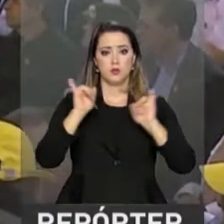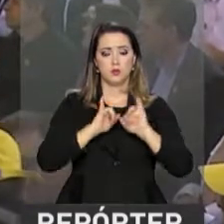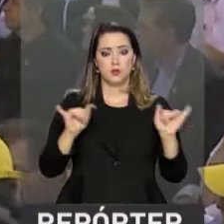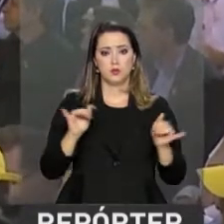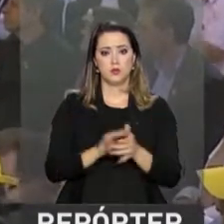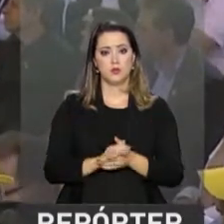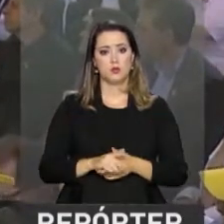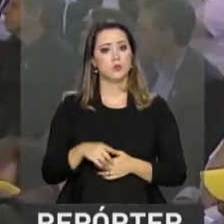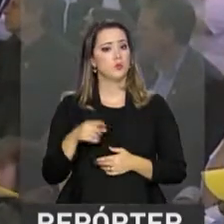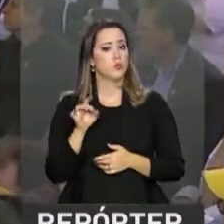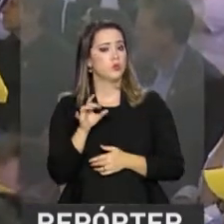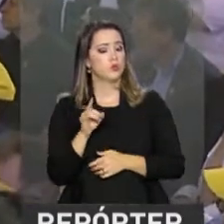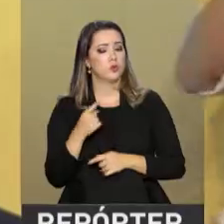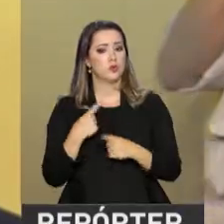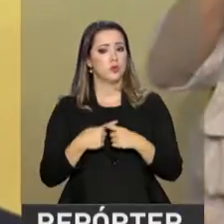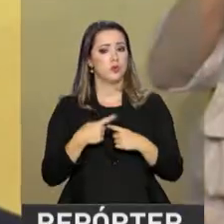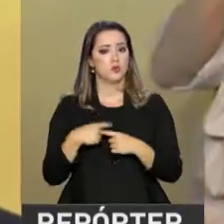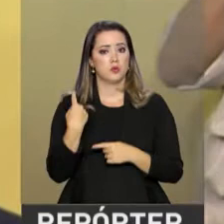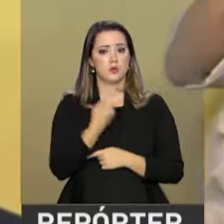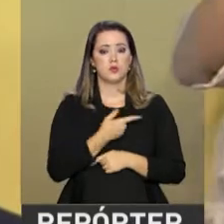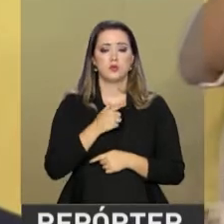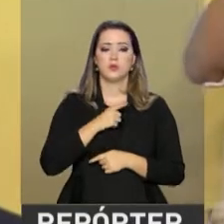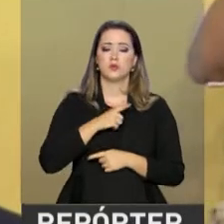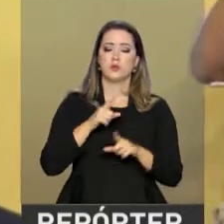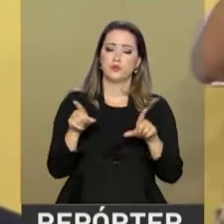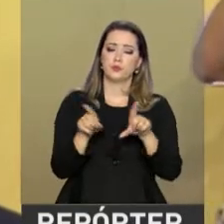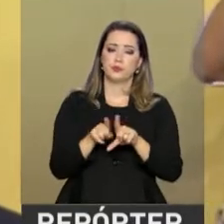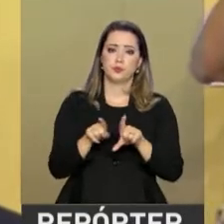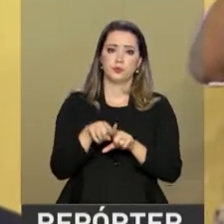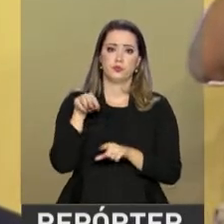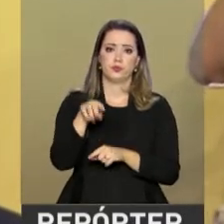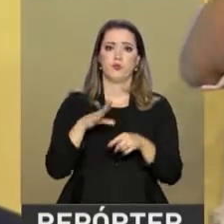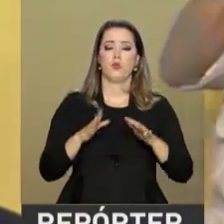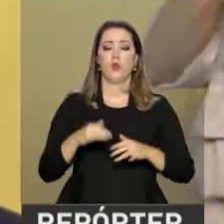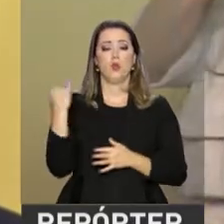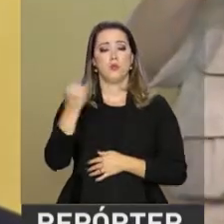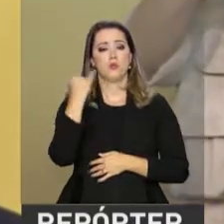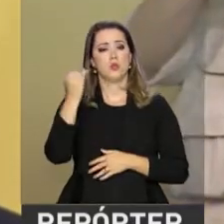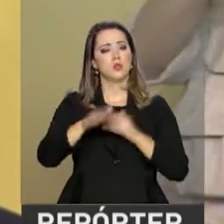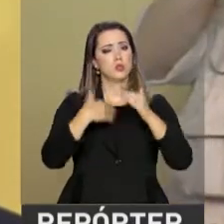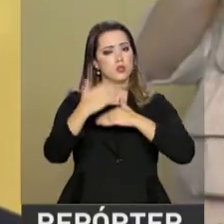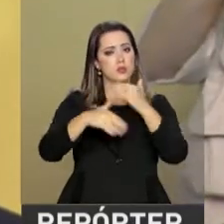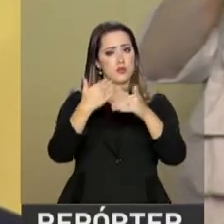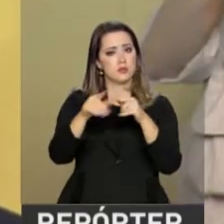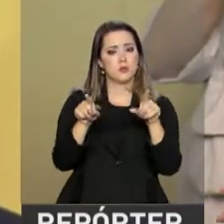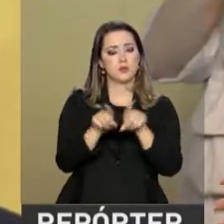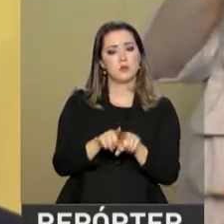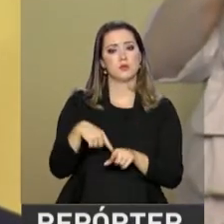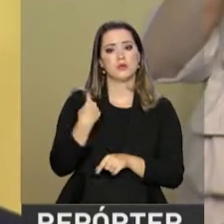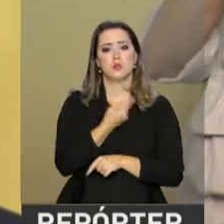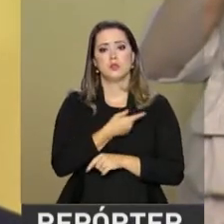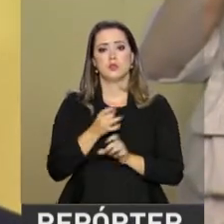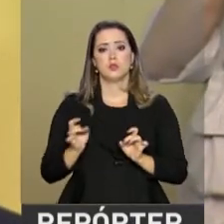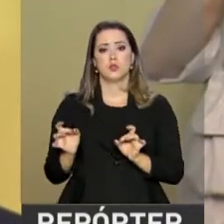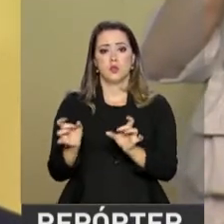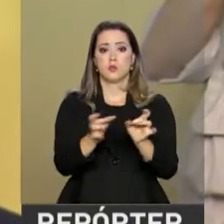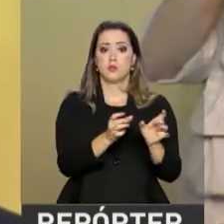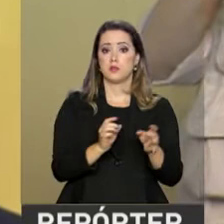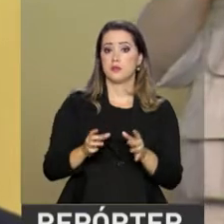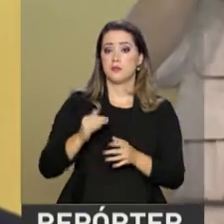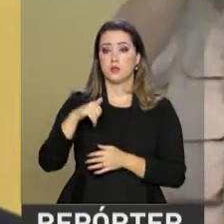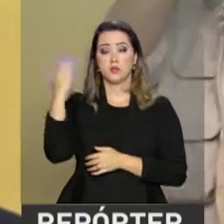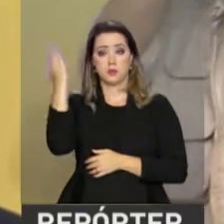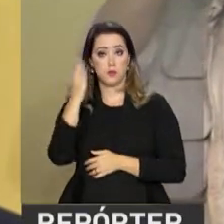E não foi sem razão que nós tivemos também um expressivo crescimento de nossas exportações